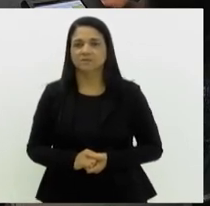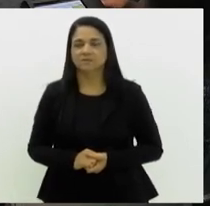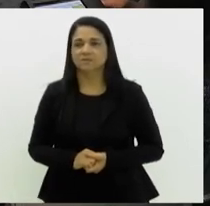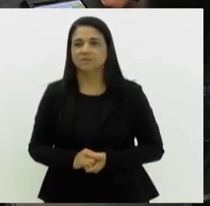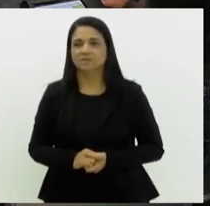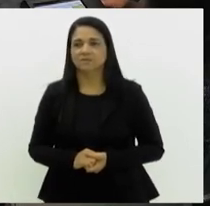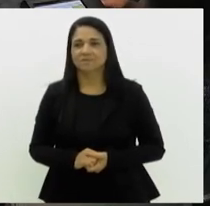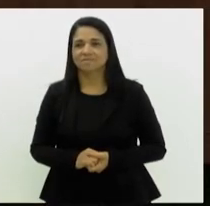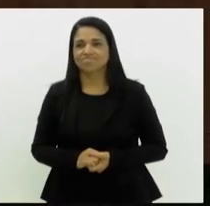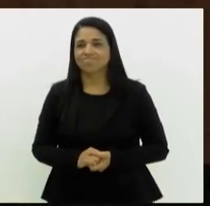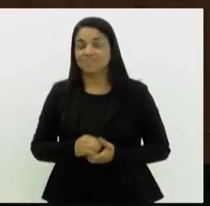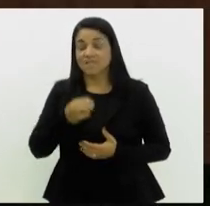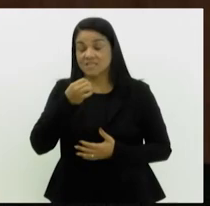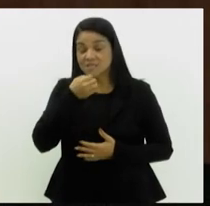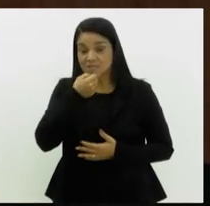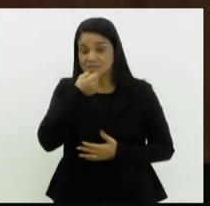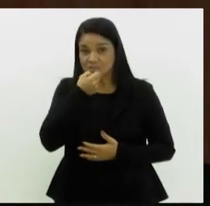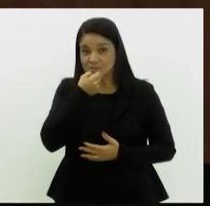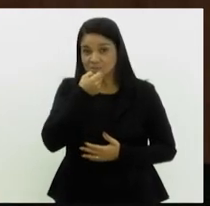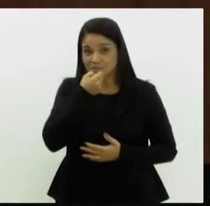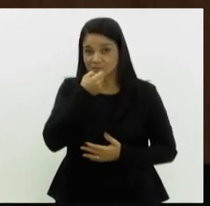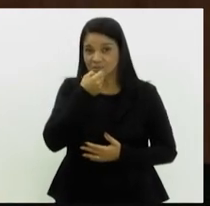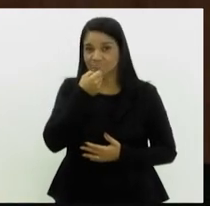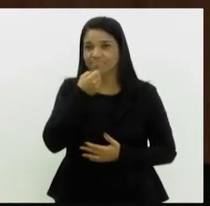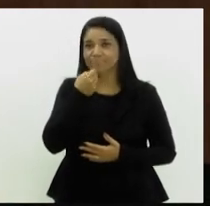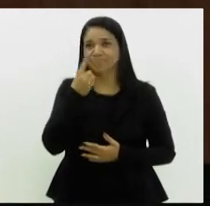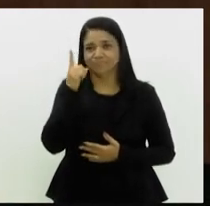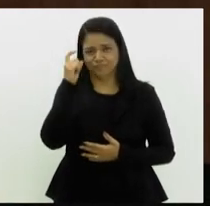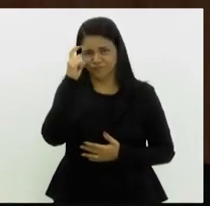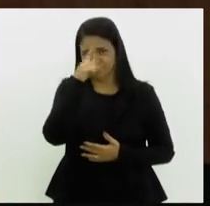Esse microfone, para mim, dá um trabalho danado, tia Ju.